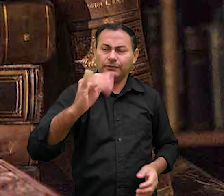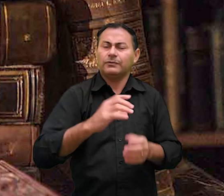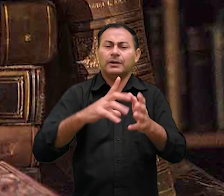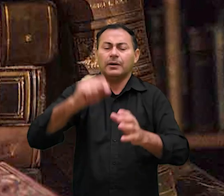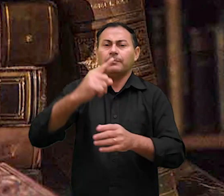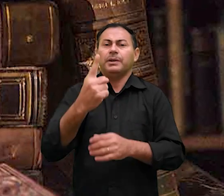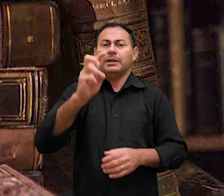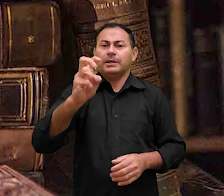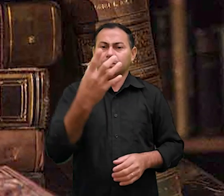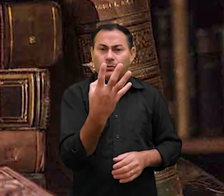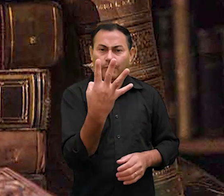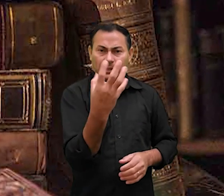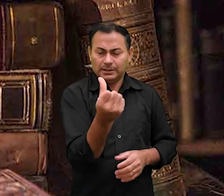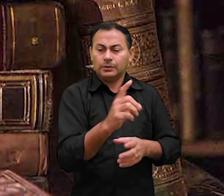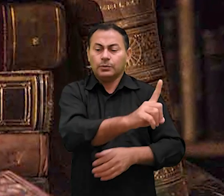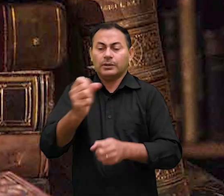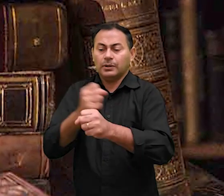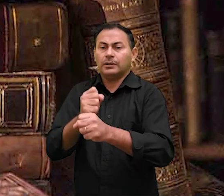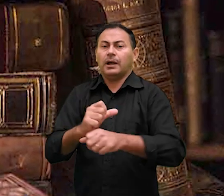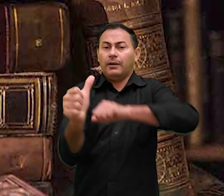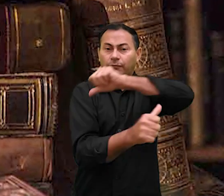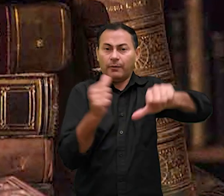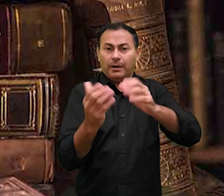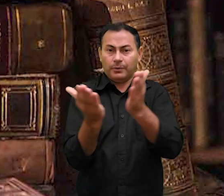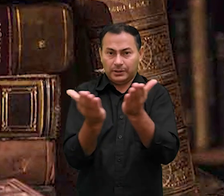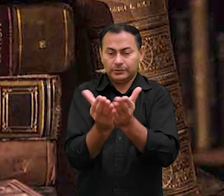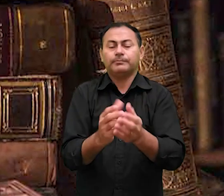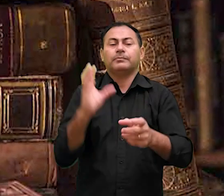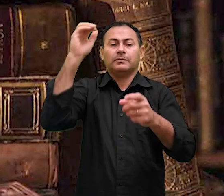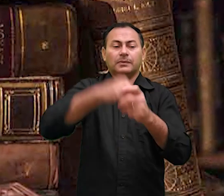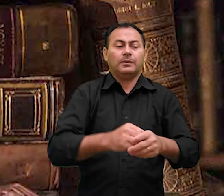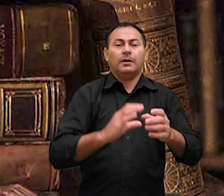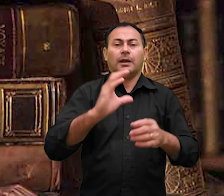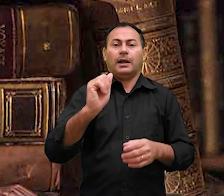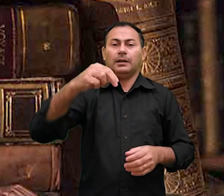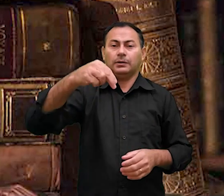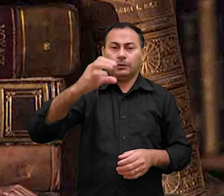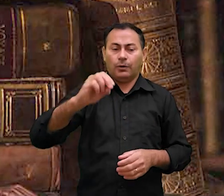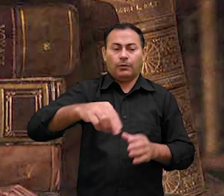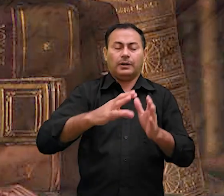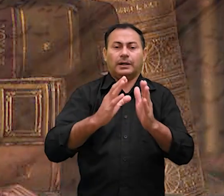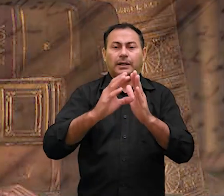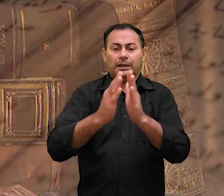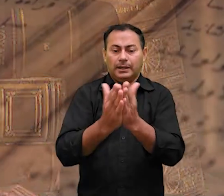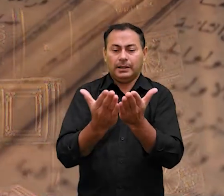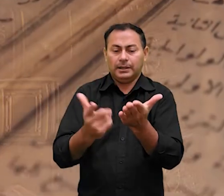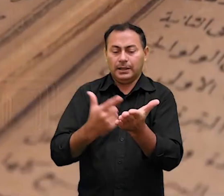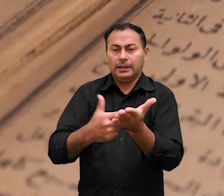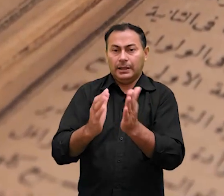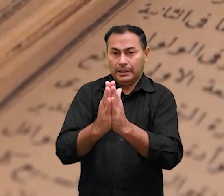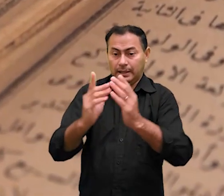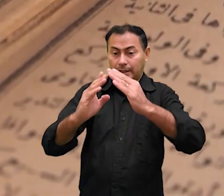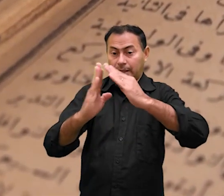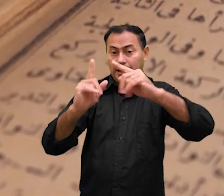em 1546, durante os anos da Reforma, e foram colocados no cânon das Escrituras pela Igreja Católica